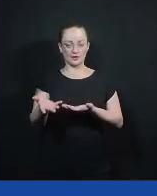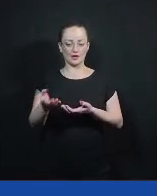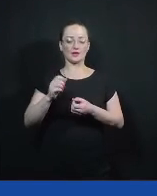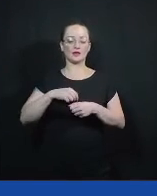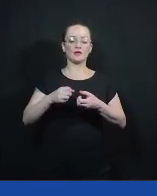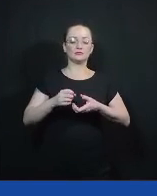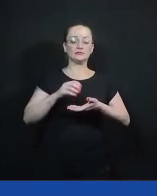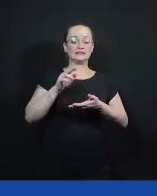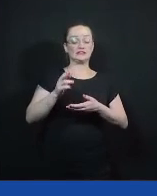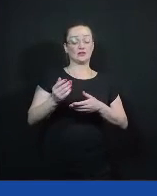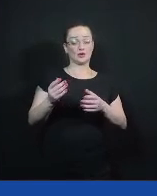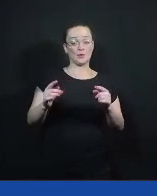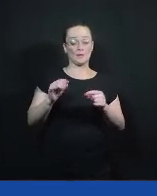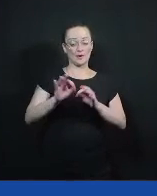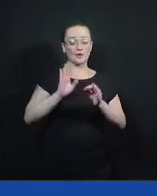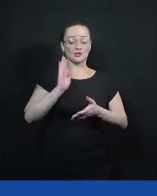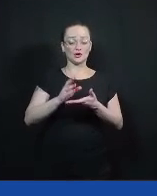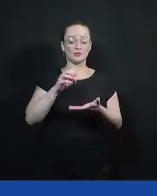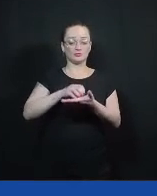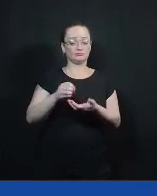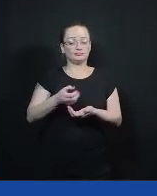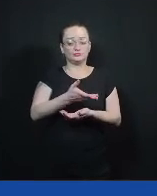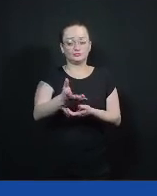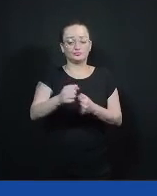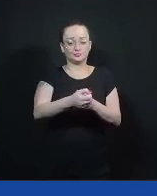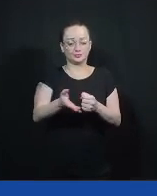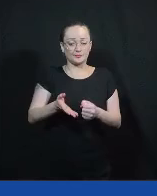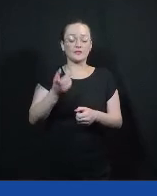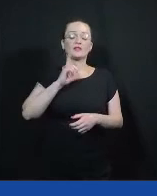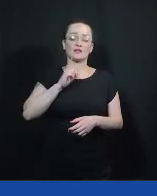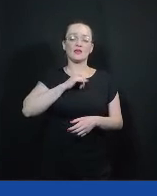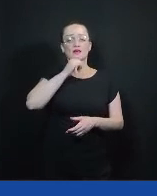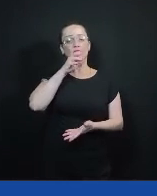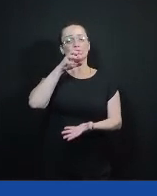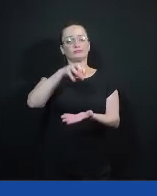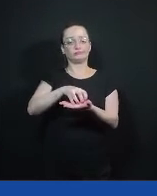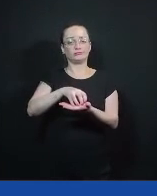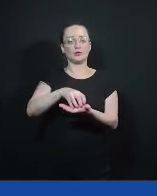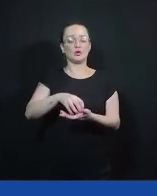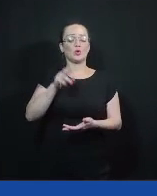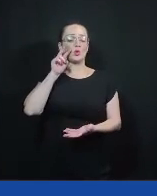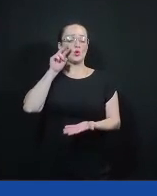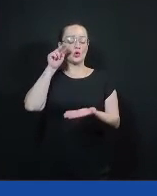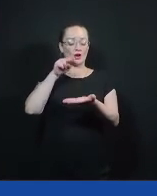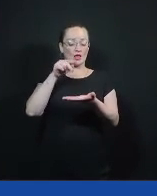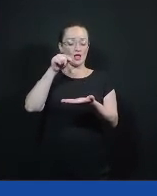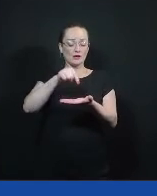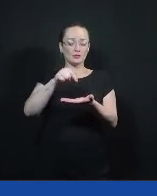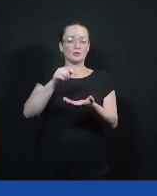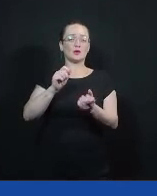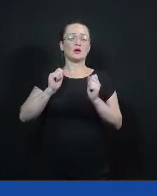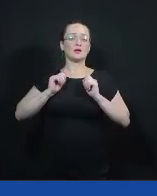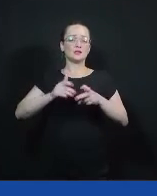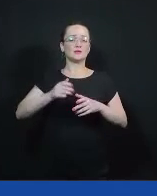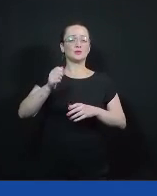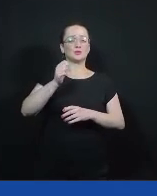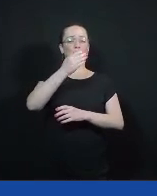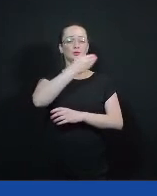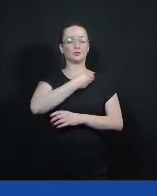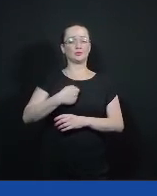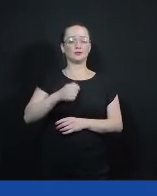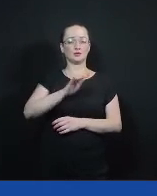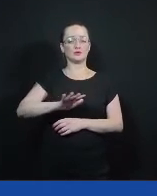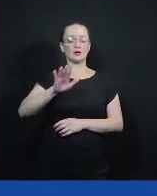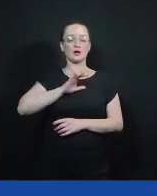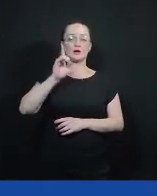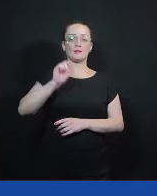para ser descentralizada, ainda temos uma cultura muito central, de muito olhar para as ações do governo federal e menos